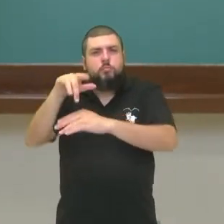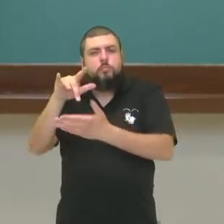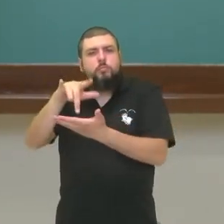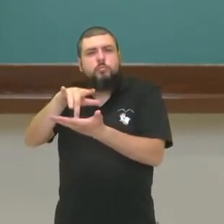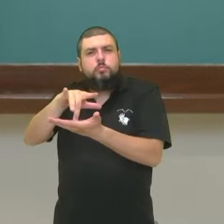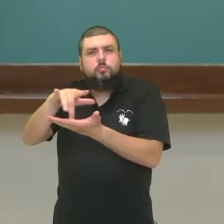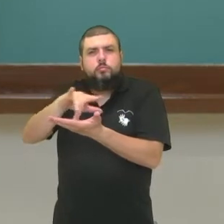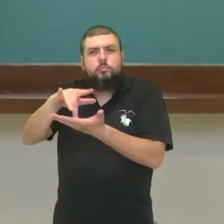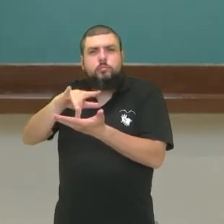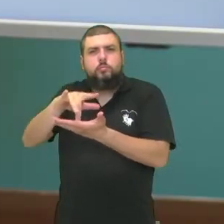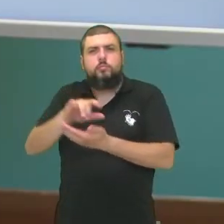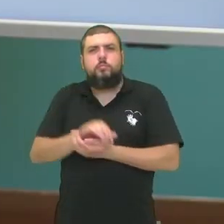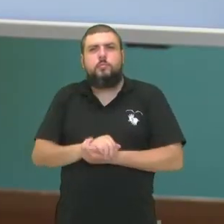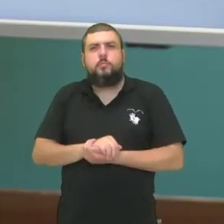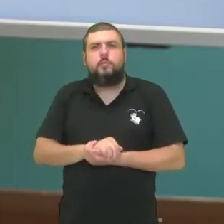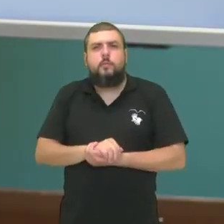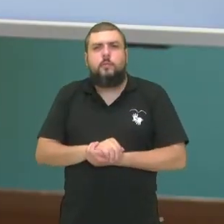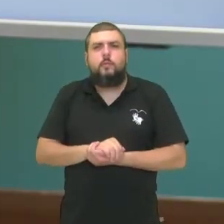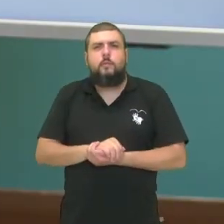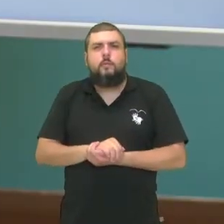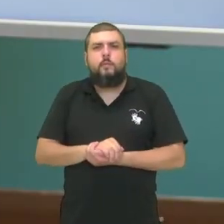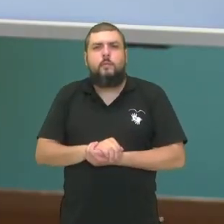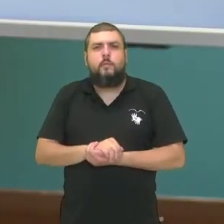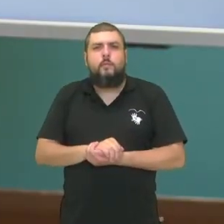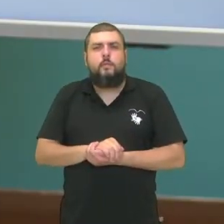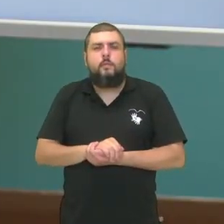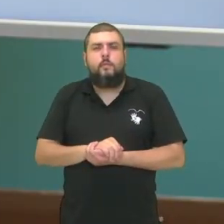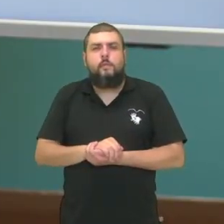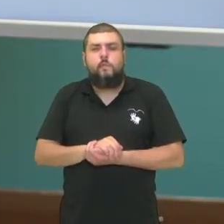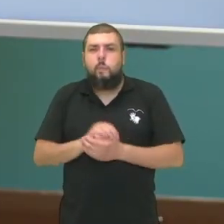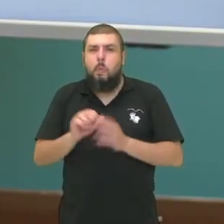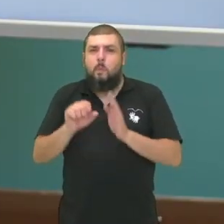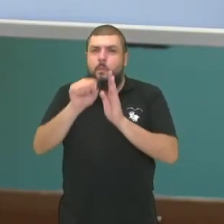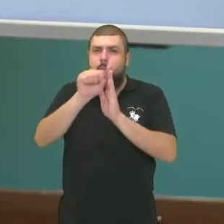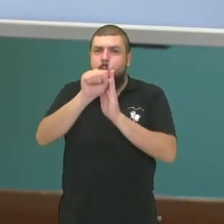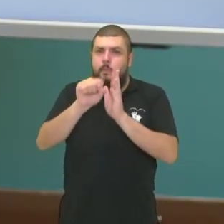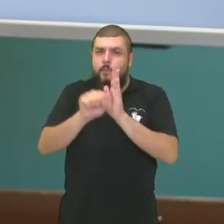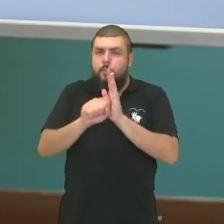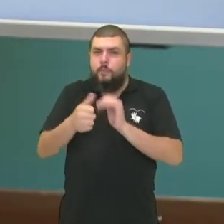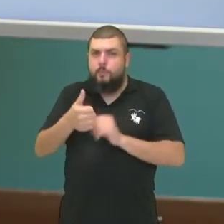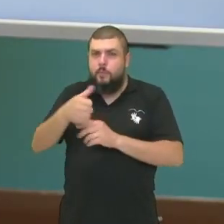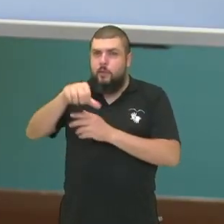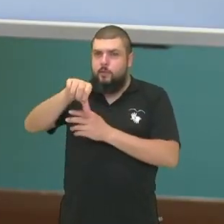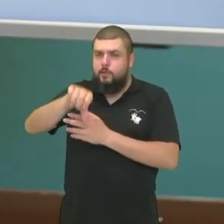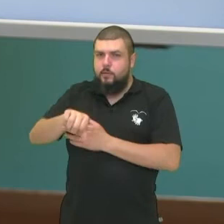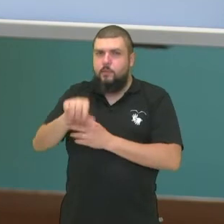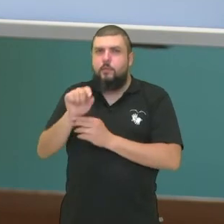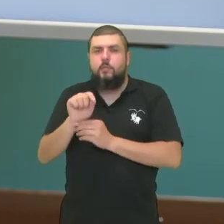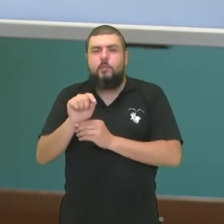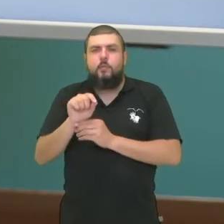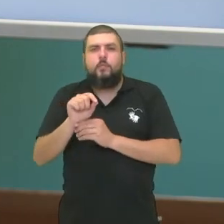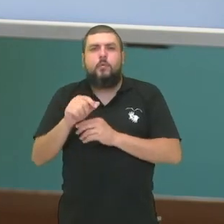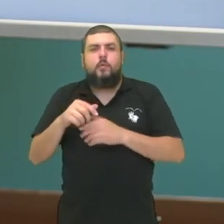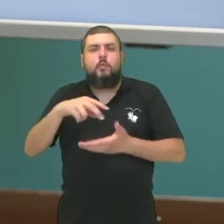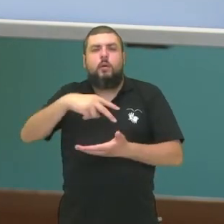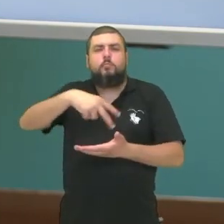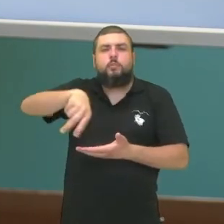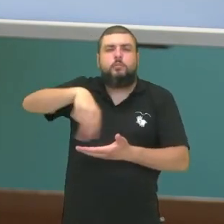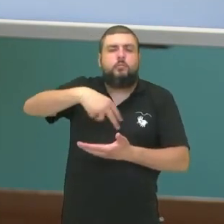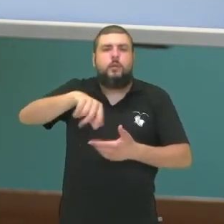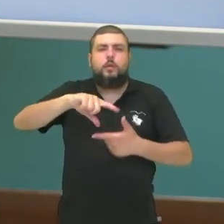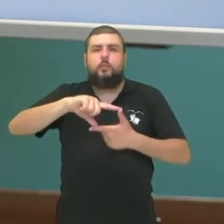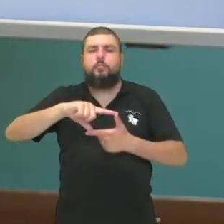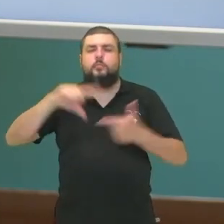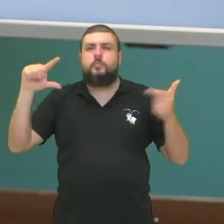profissionais. O século XIX é marcado pelo surgimento da dança moderna, com uma forma